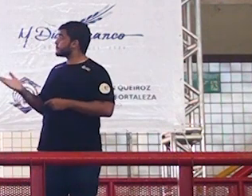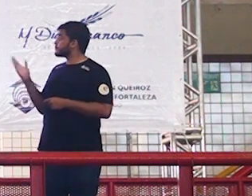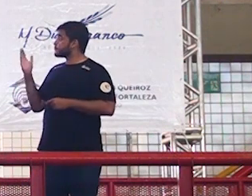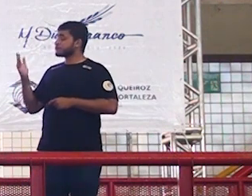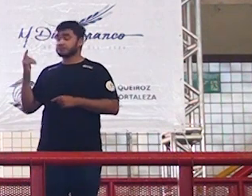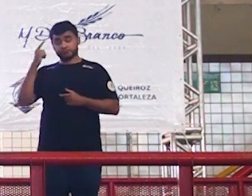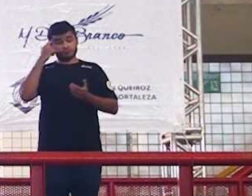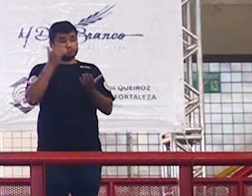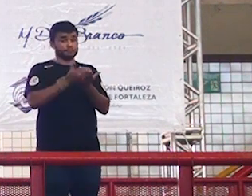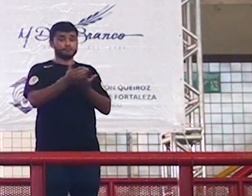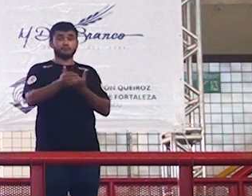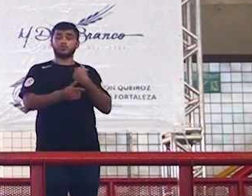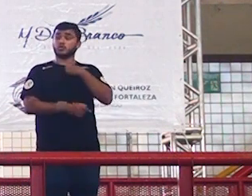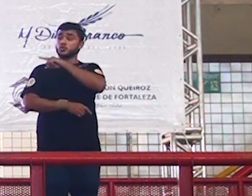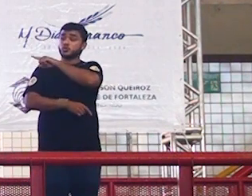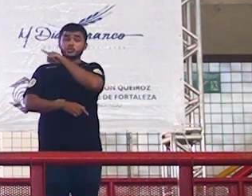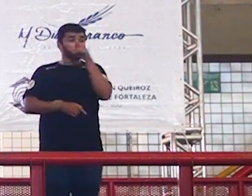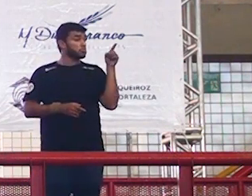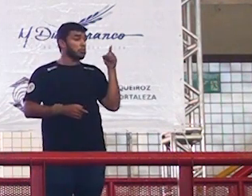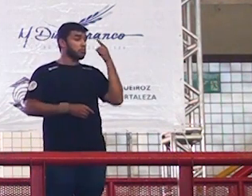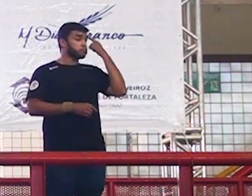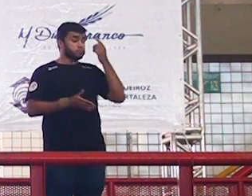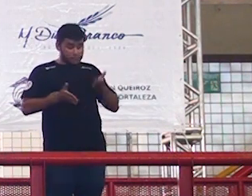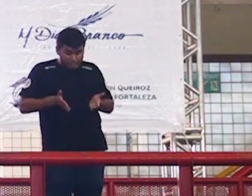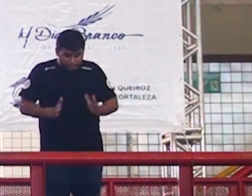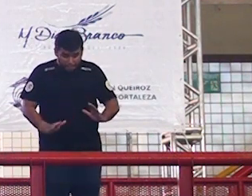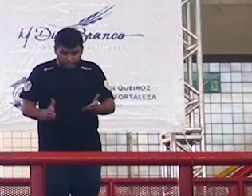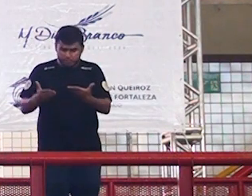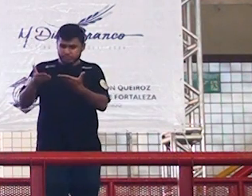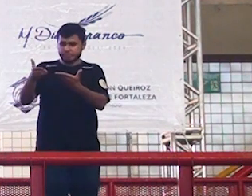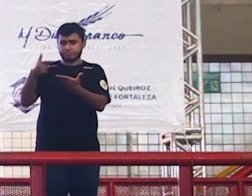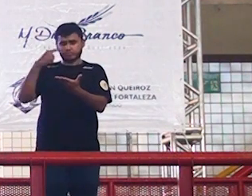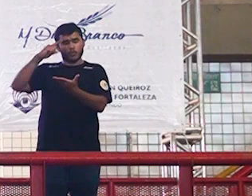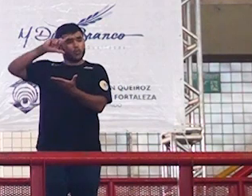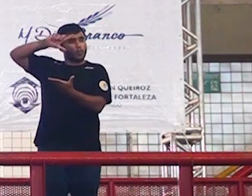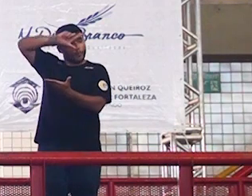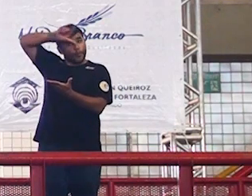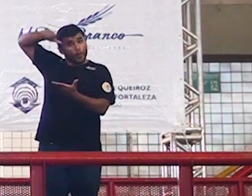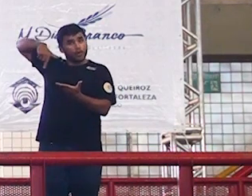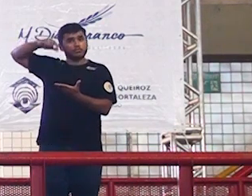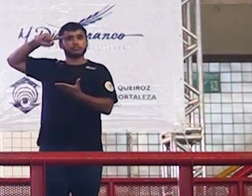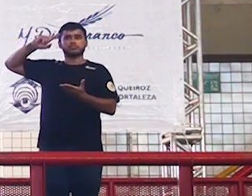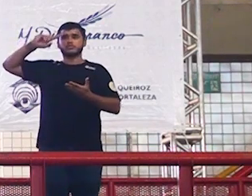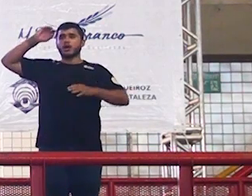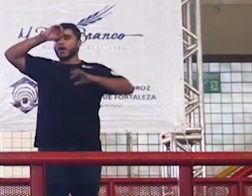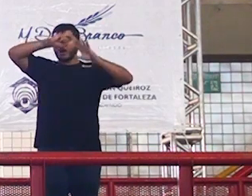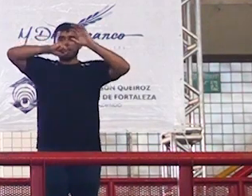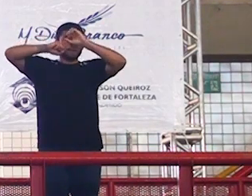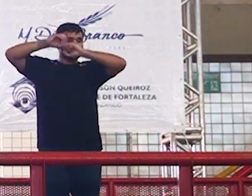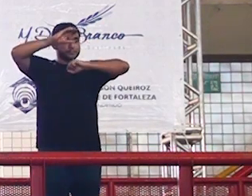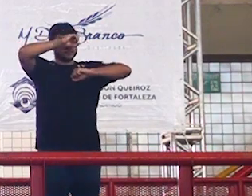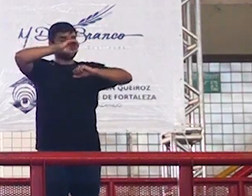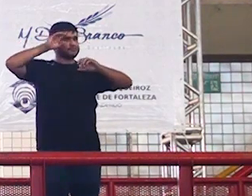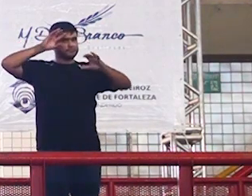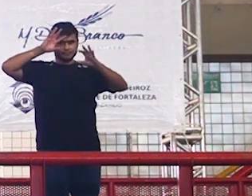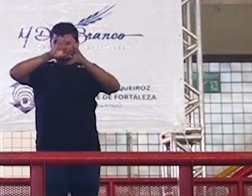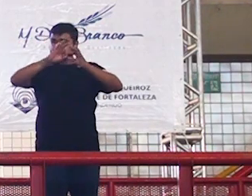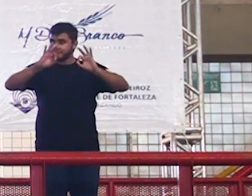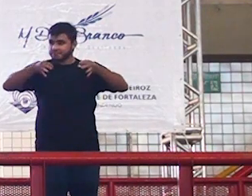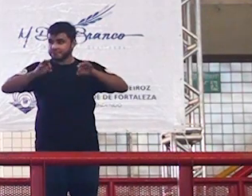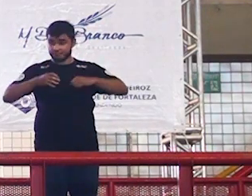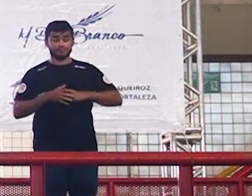rasa. Somos uma folha em branco. Dava para encaixar na redação sobre aprendizado, sobre vida. Não dava